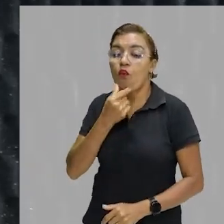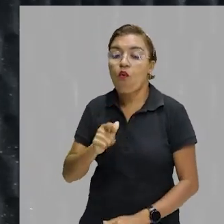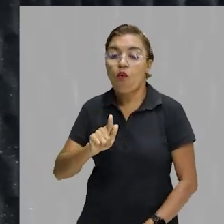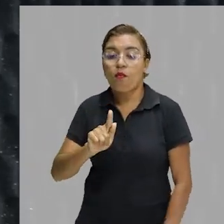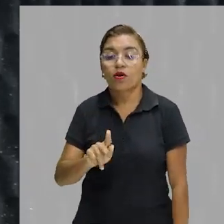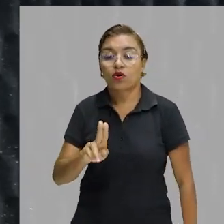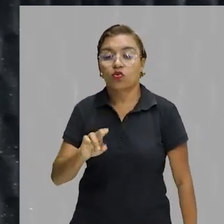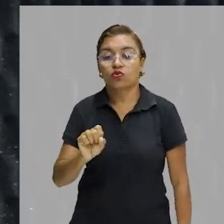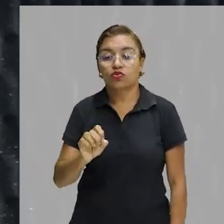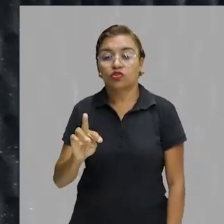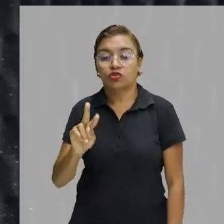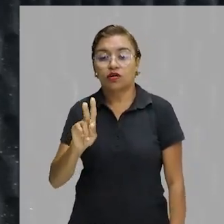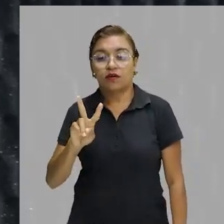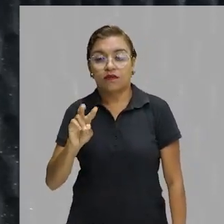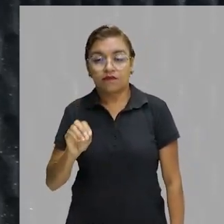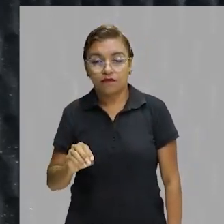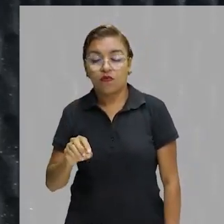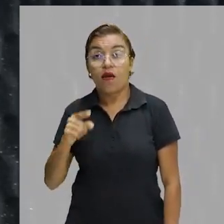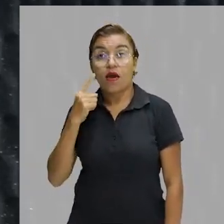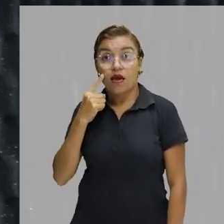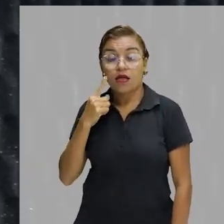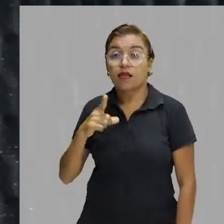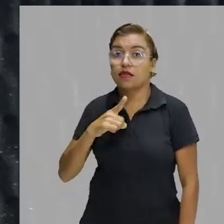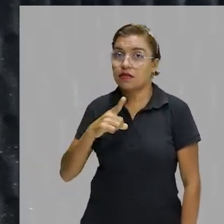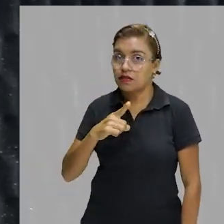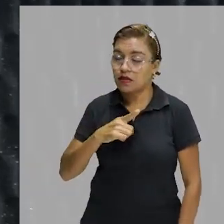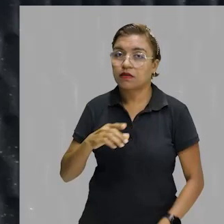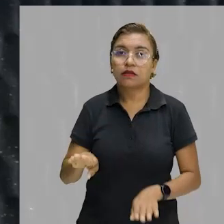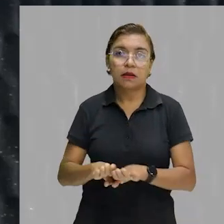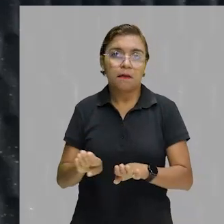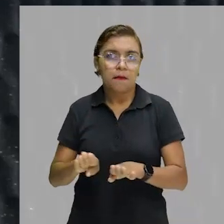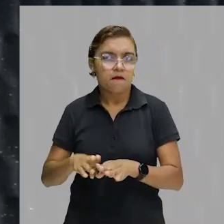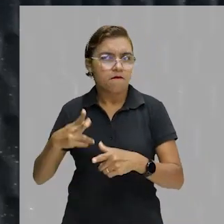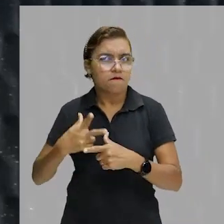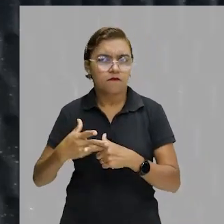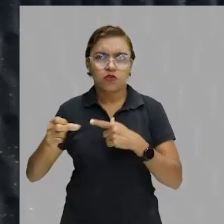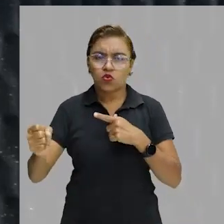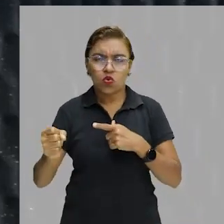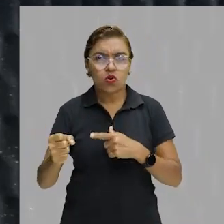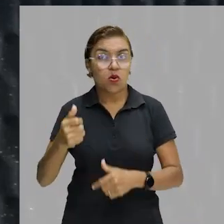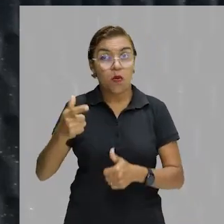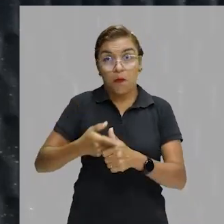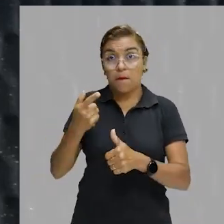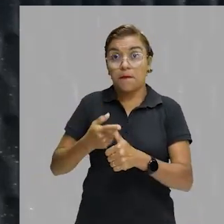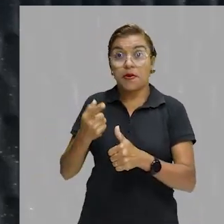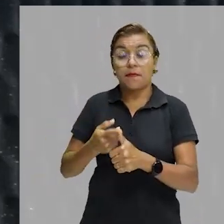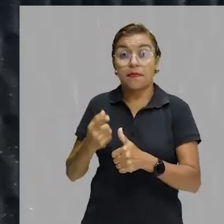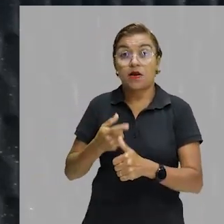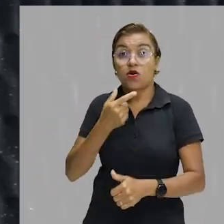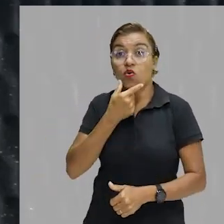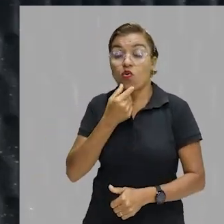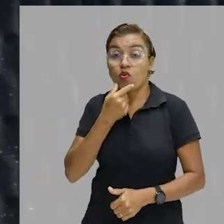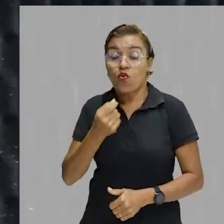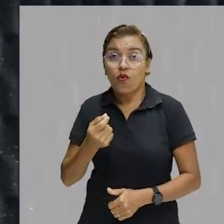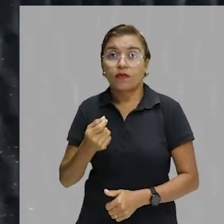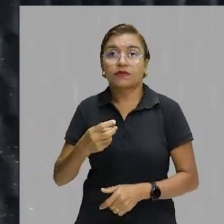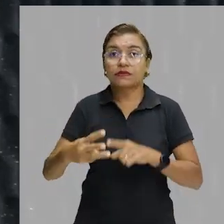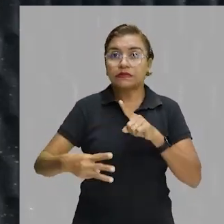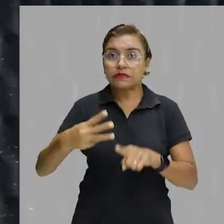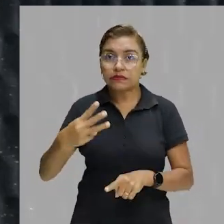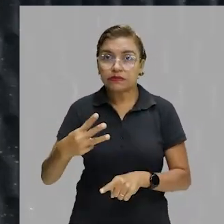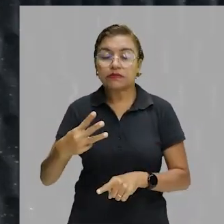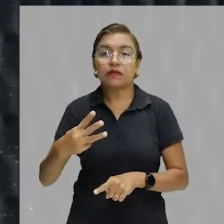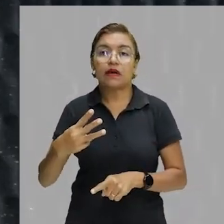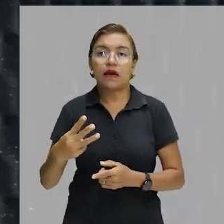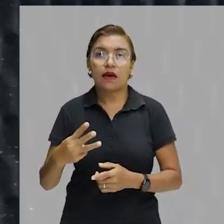28 títulos na sua carreira. Também chegou ao topo dos tenistas, foi o primeiro do ranking. É tricampeão de um Grand